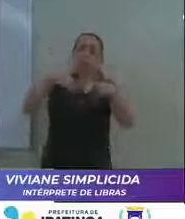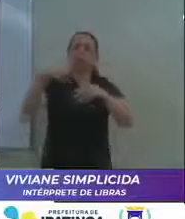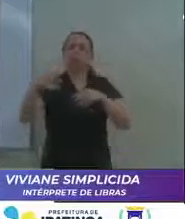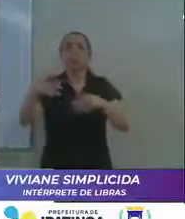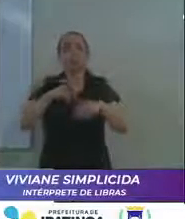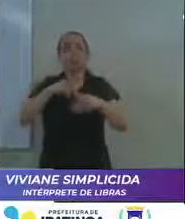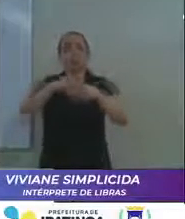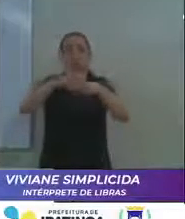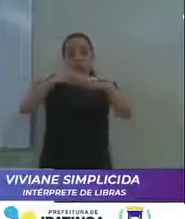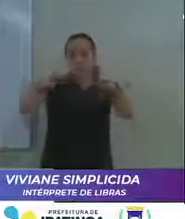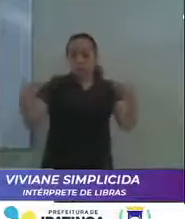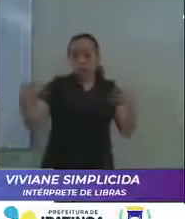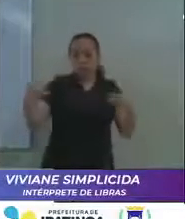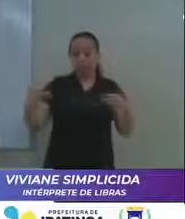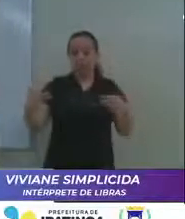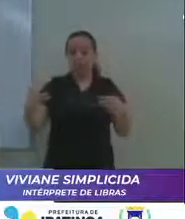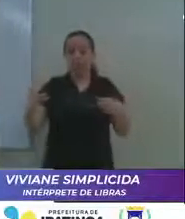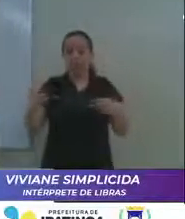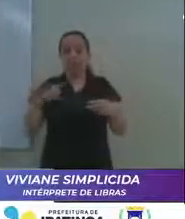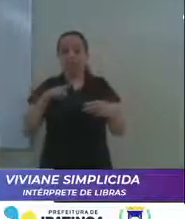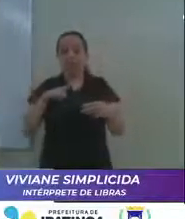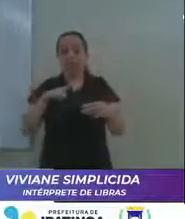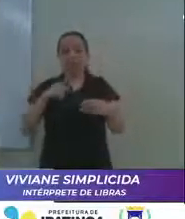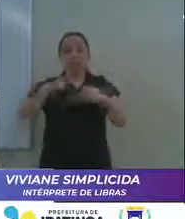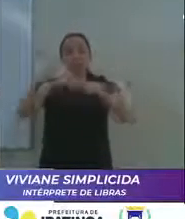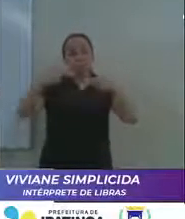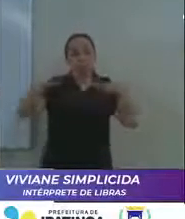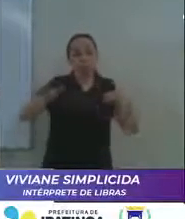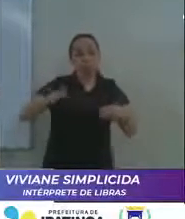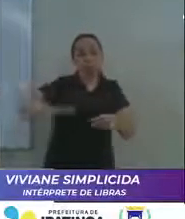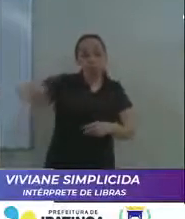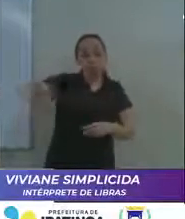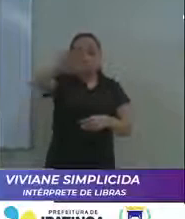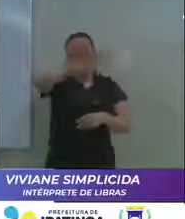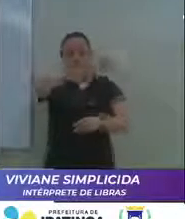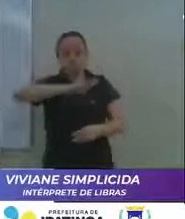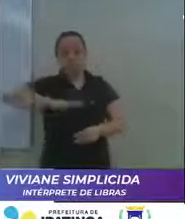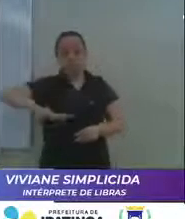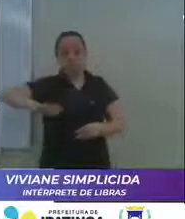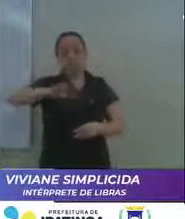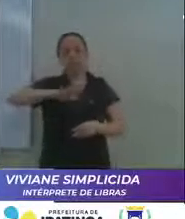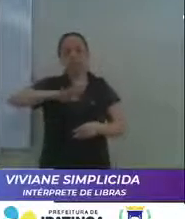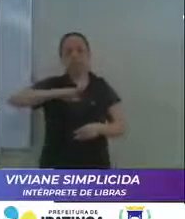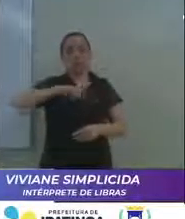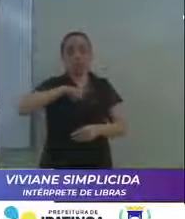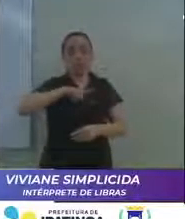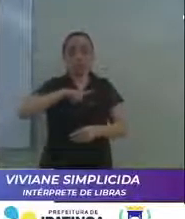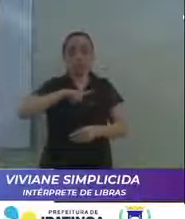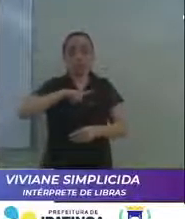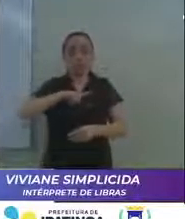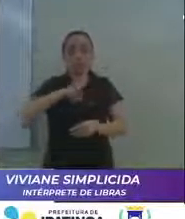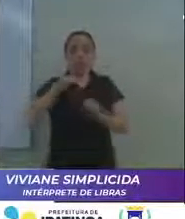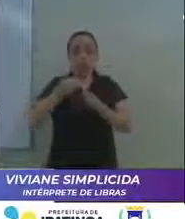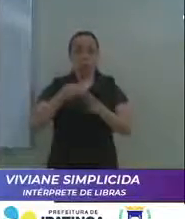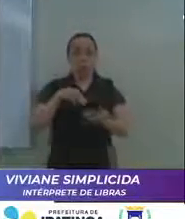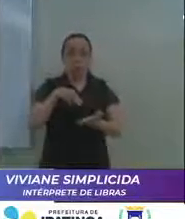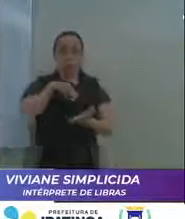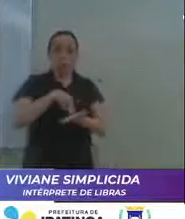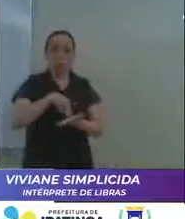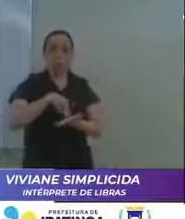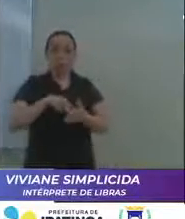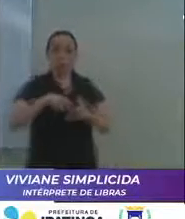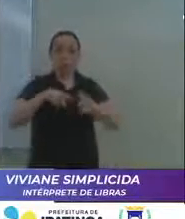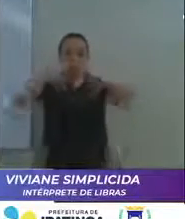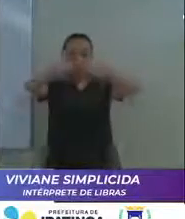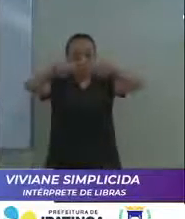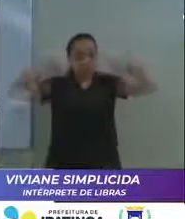fatores que às vezes interferem, que a sala de aula é barulhenta. Às vezes, a posição da minha sala de aula, ela dá para